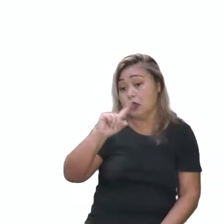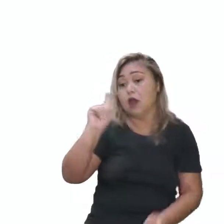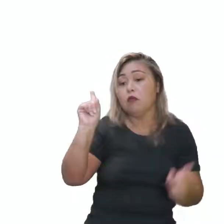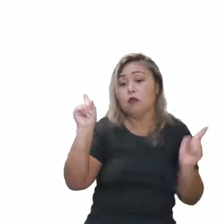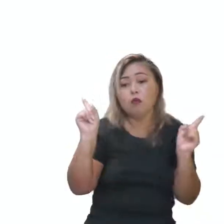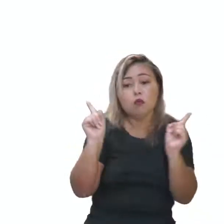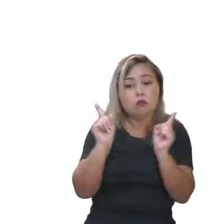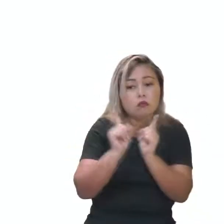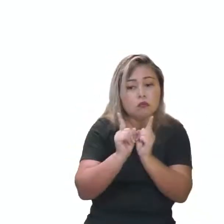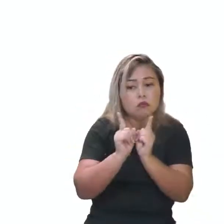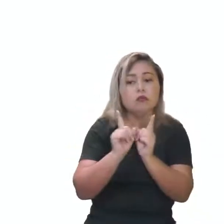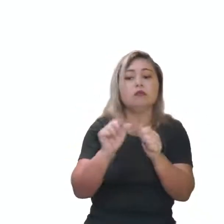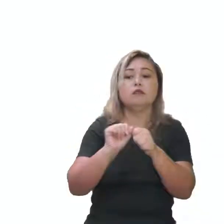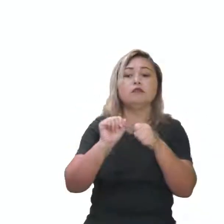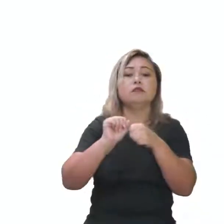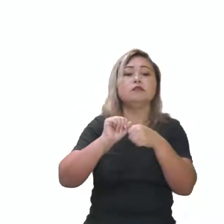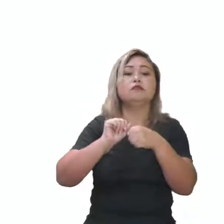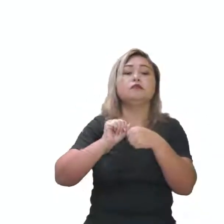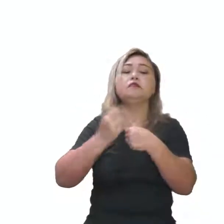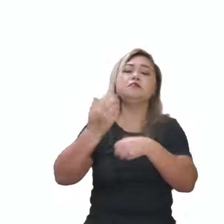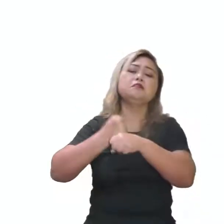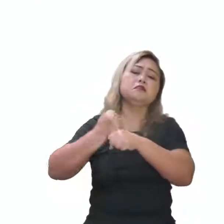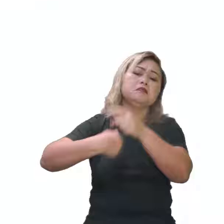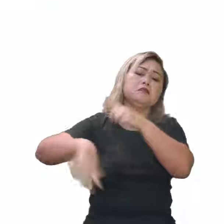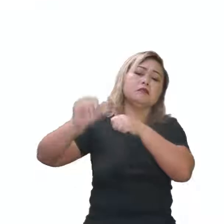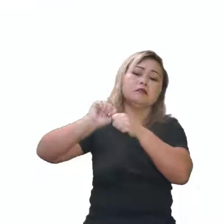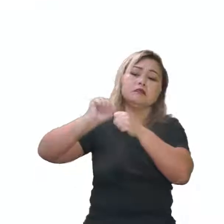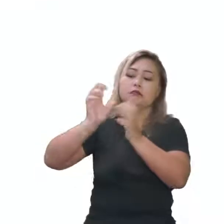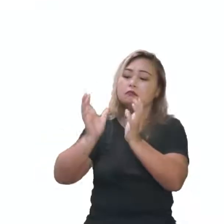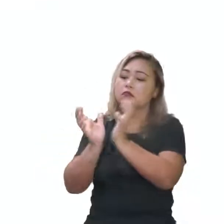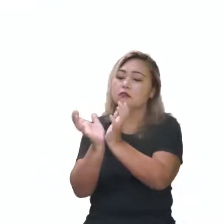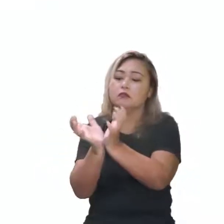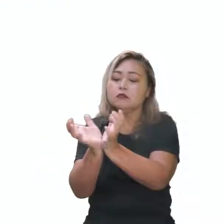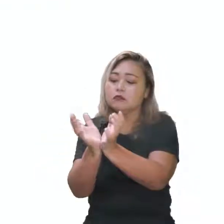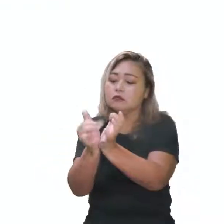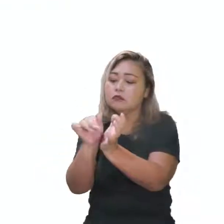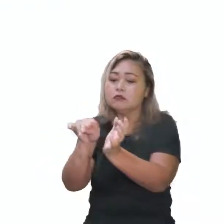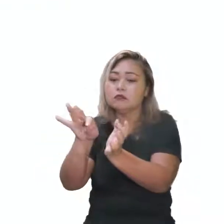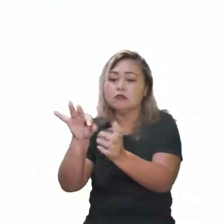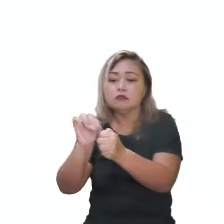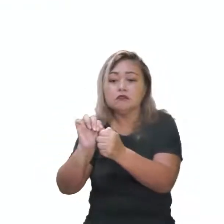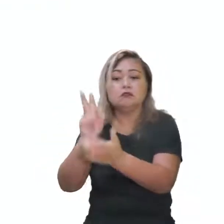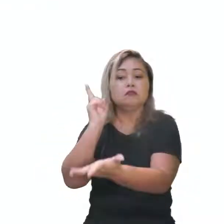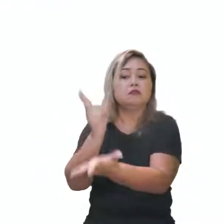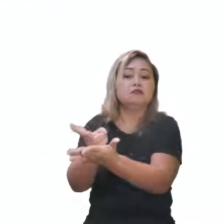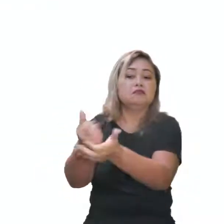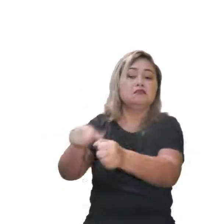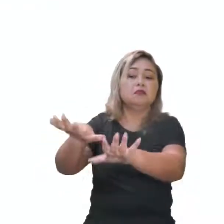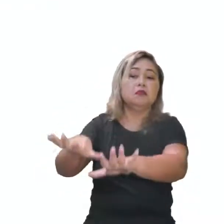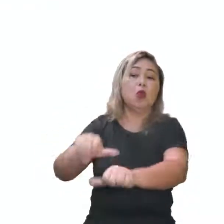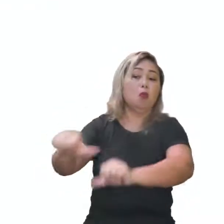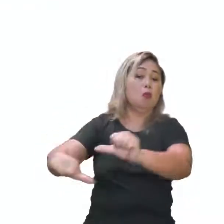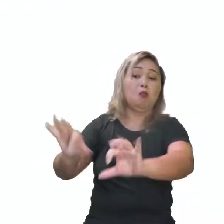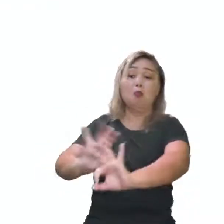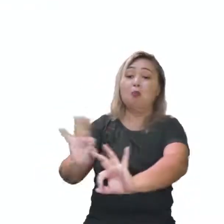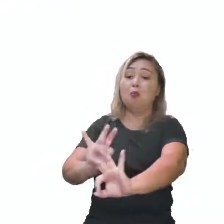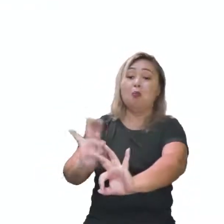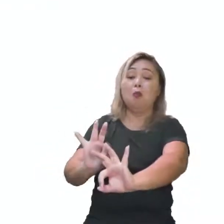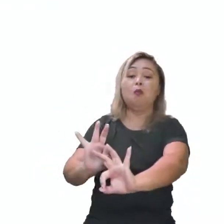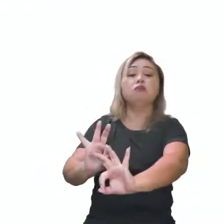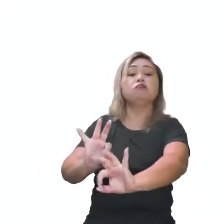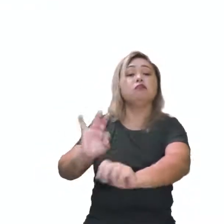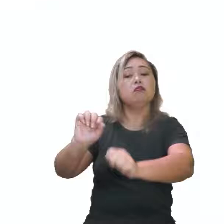aí? Antigamente, a ideia de que as espécies seriam fixas e imutáveis